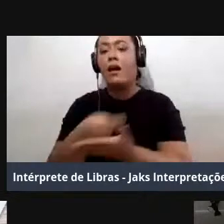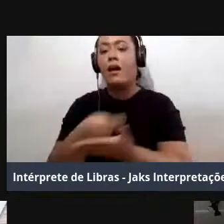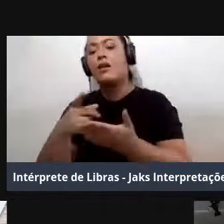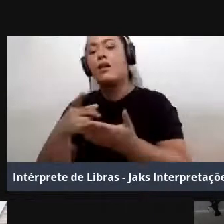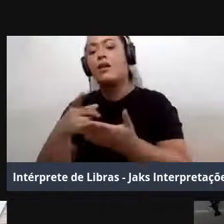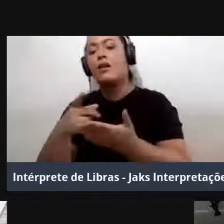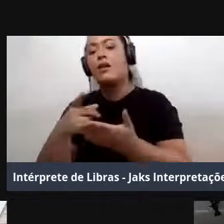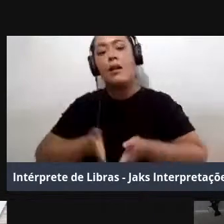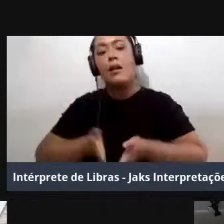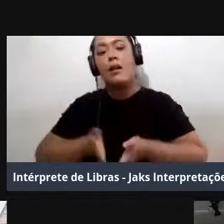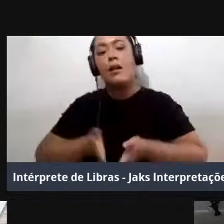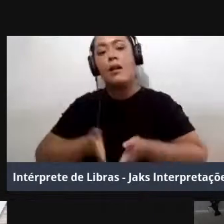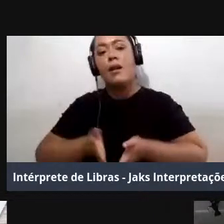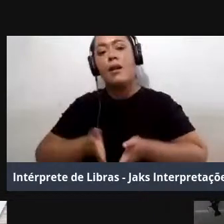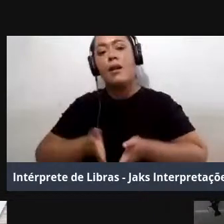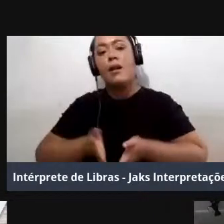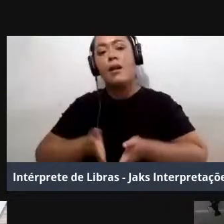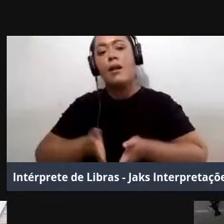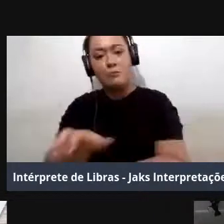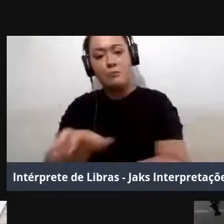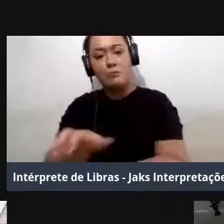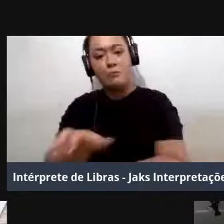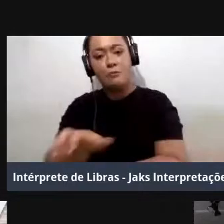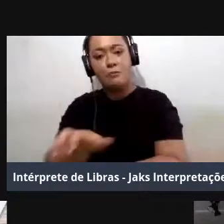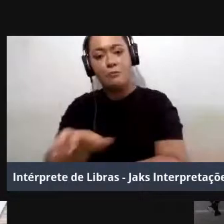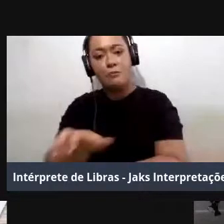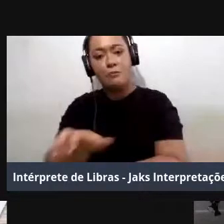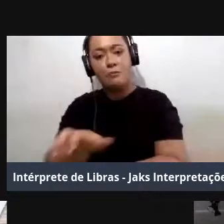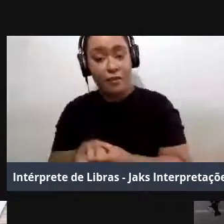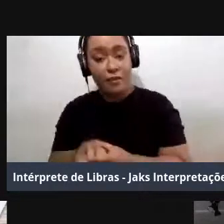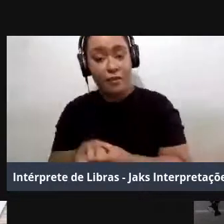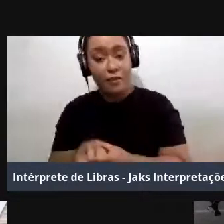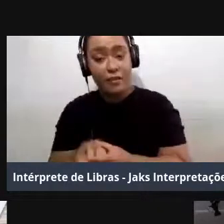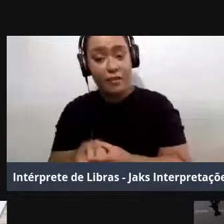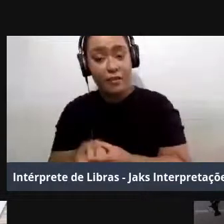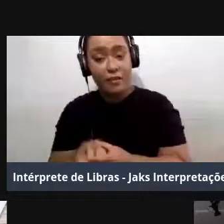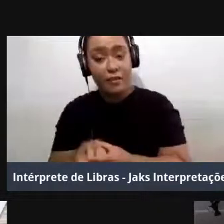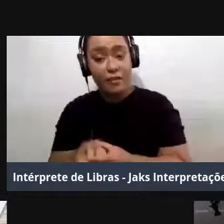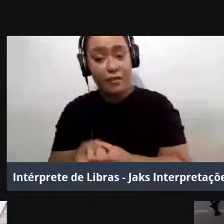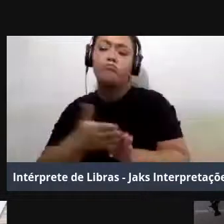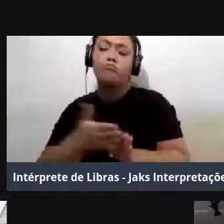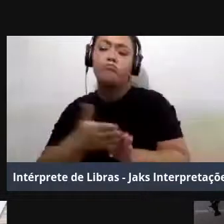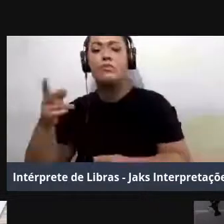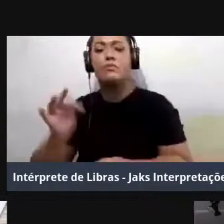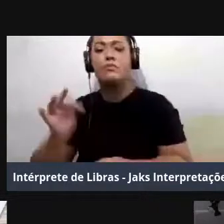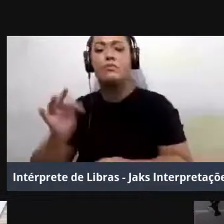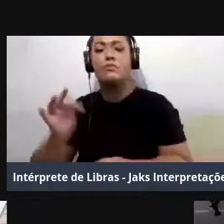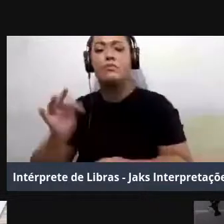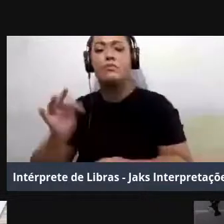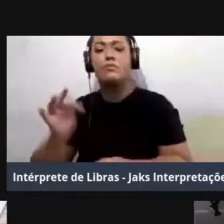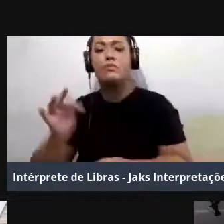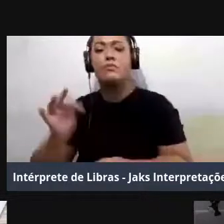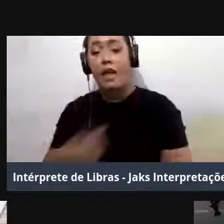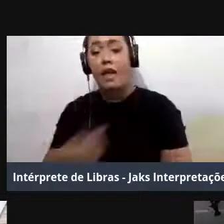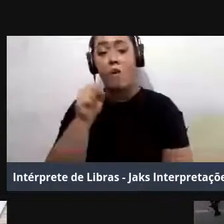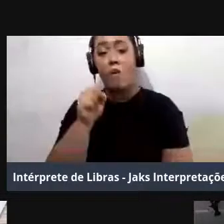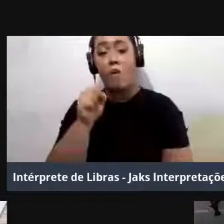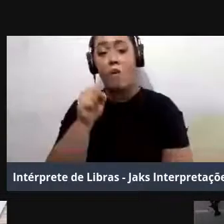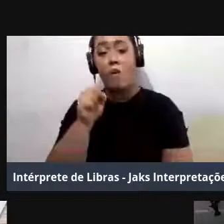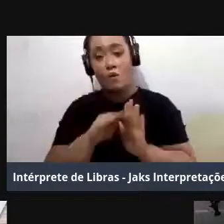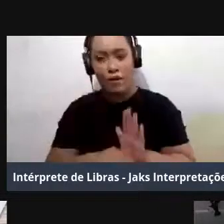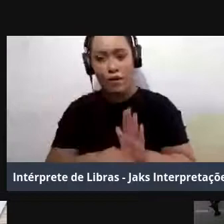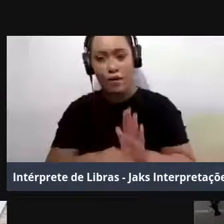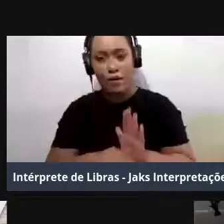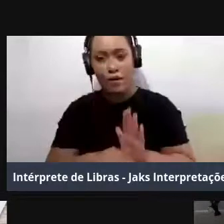rodada com as parteiras indígenas Pancararu. E Dora Pancararu é a parteira